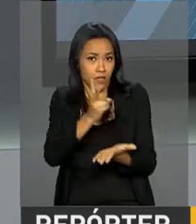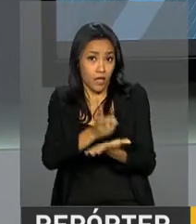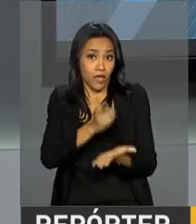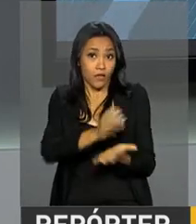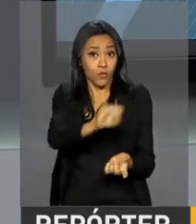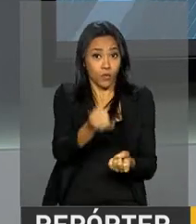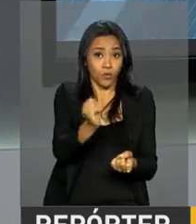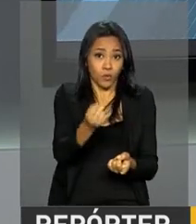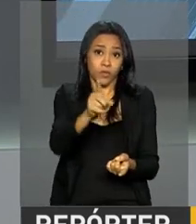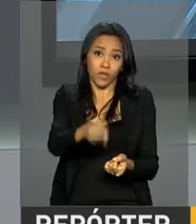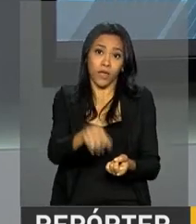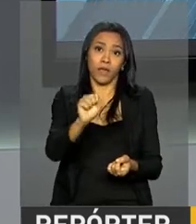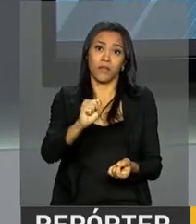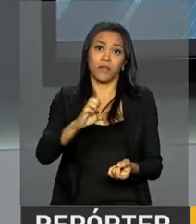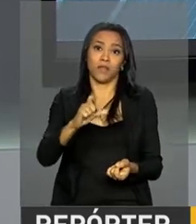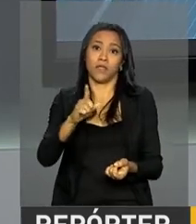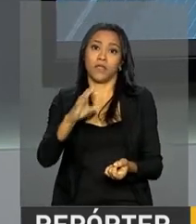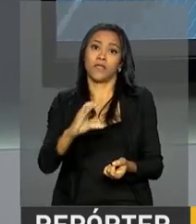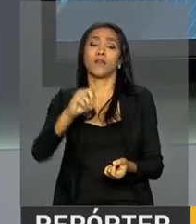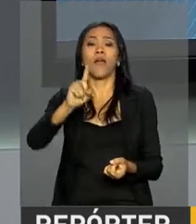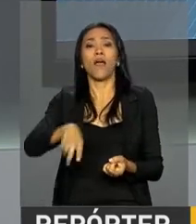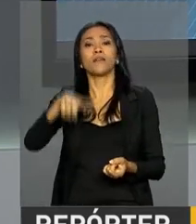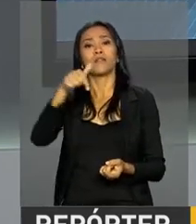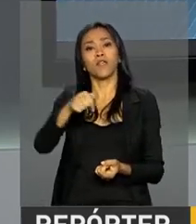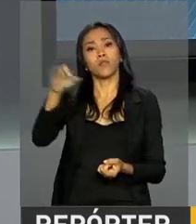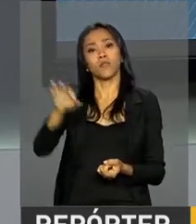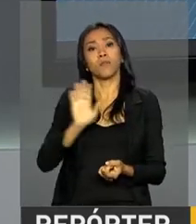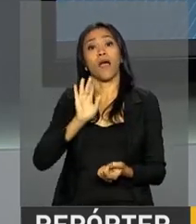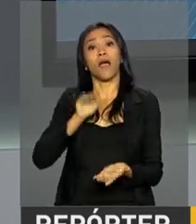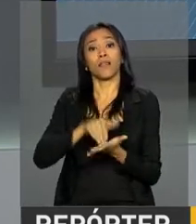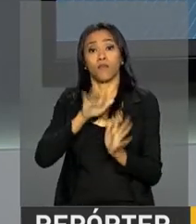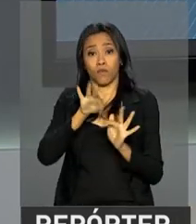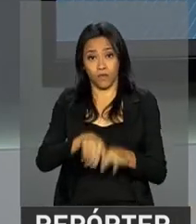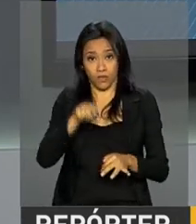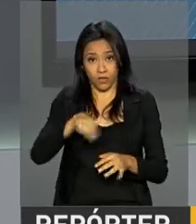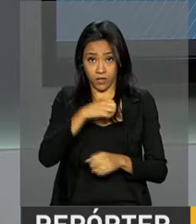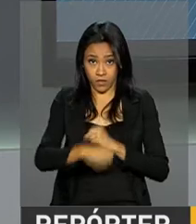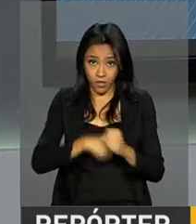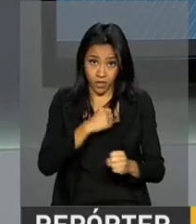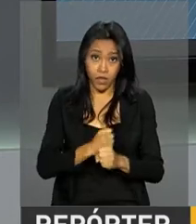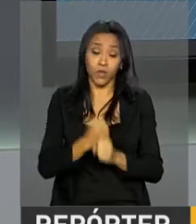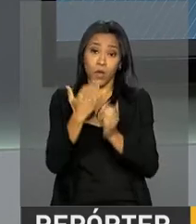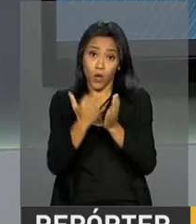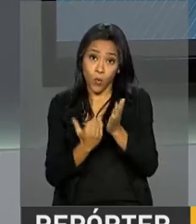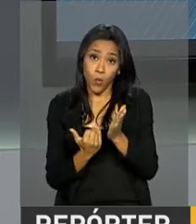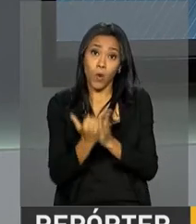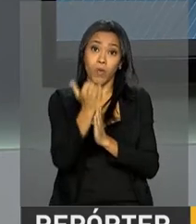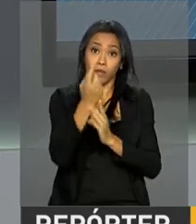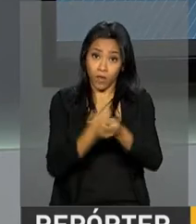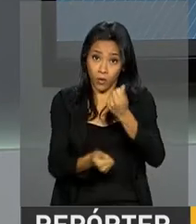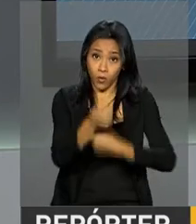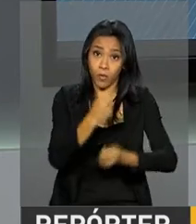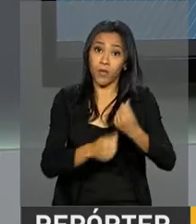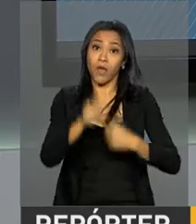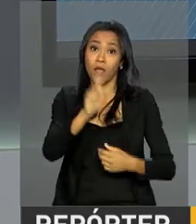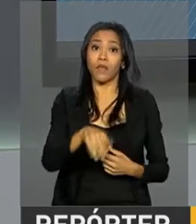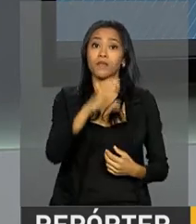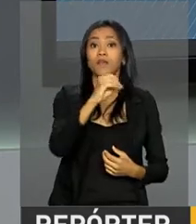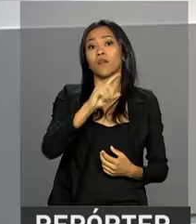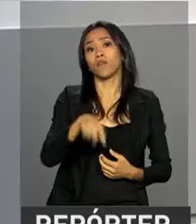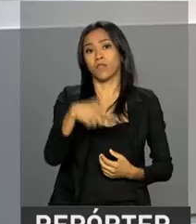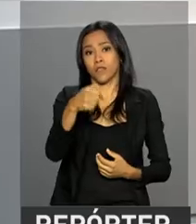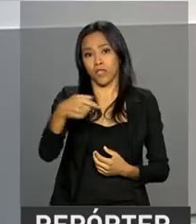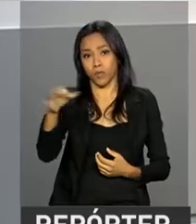economia a selic e sete por cento ao final deste ano a projeção de crescimento da economia continua em 0,7 por cento